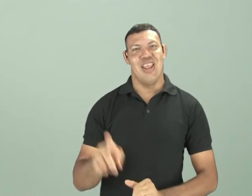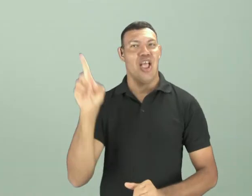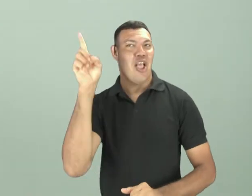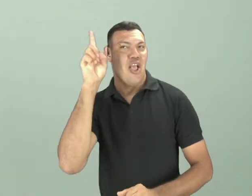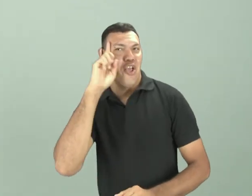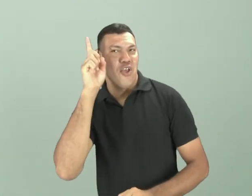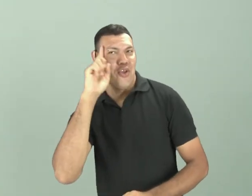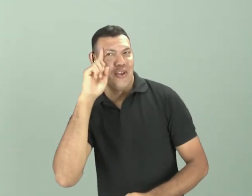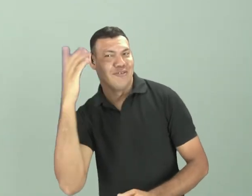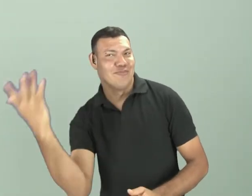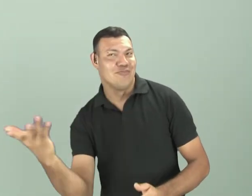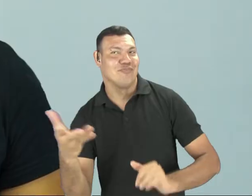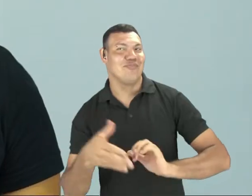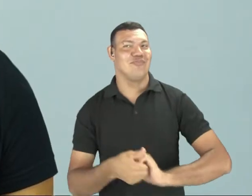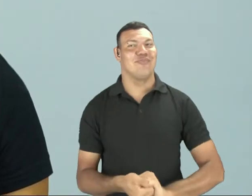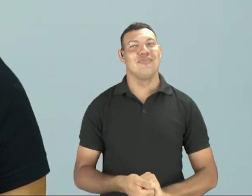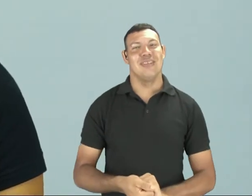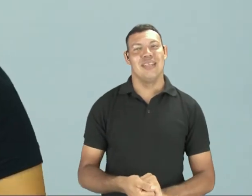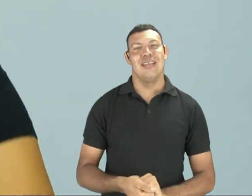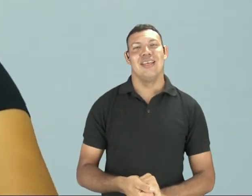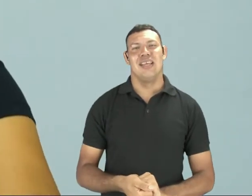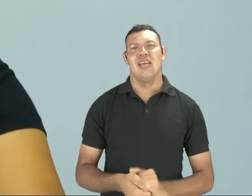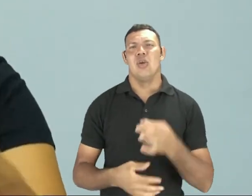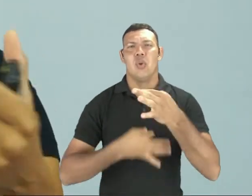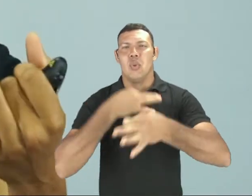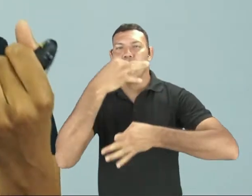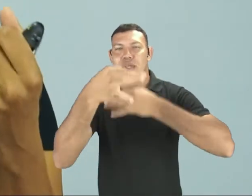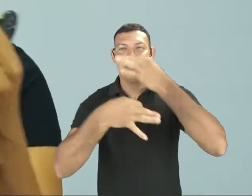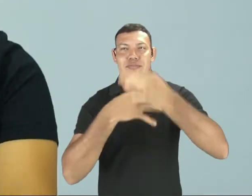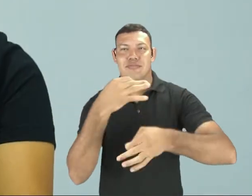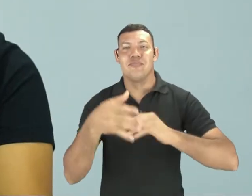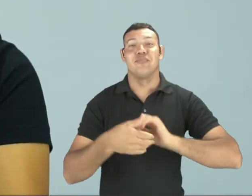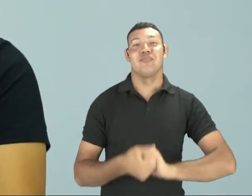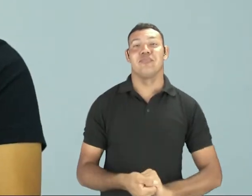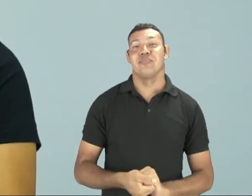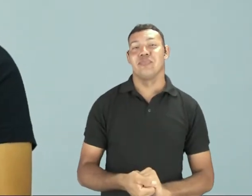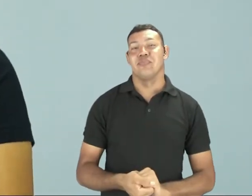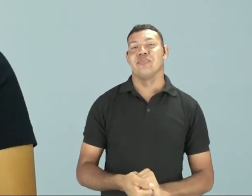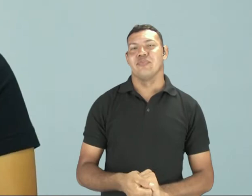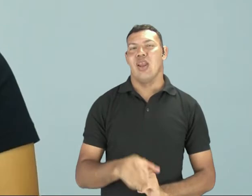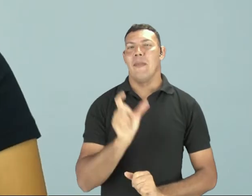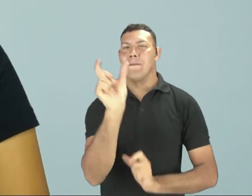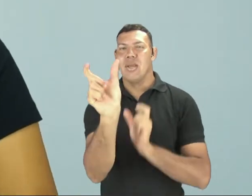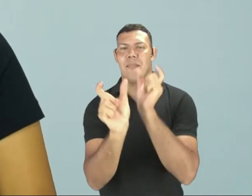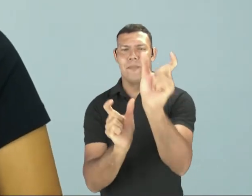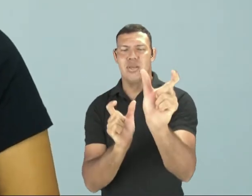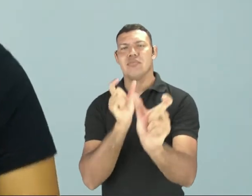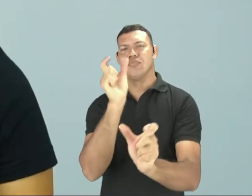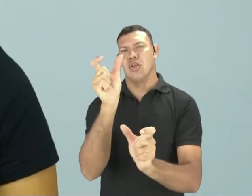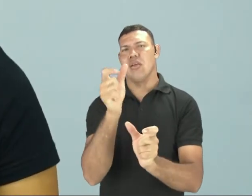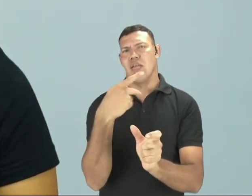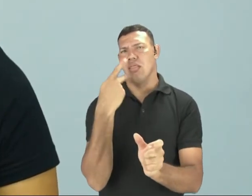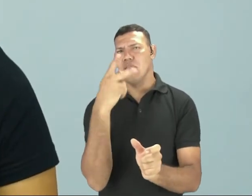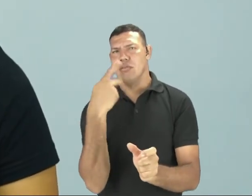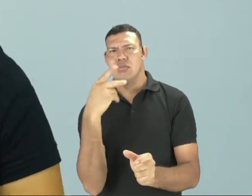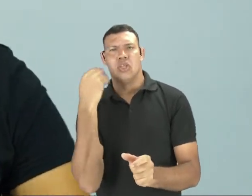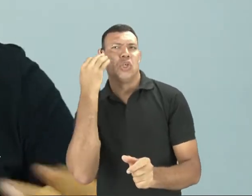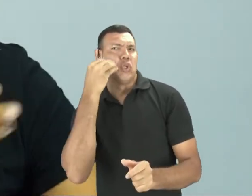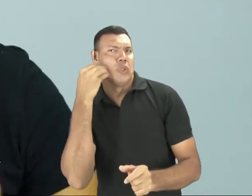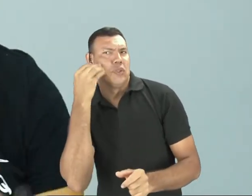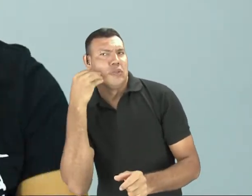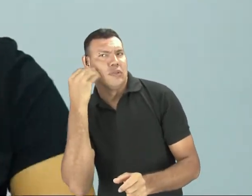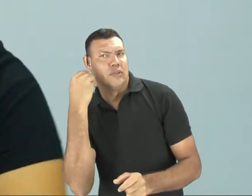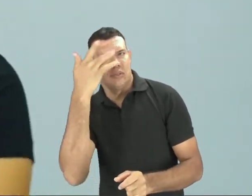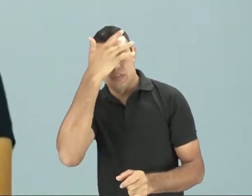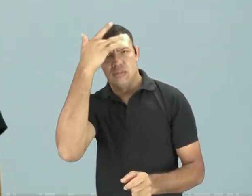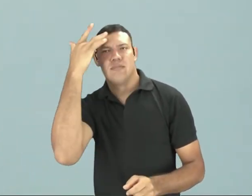cotidiano. E aí quais os argumentos que ela utiliza aí? Ela utiliza as citações que ela traz outras vivências, né? De